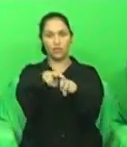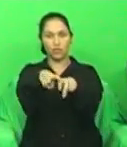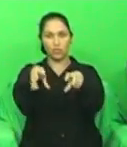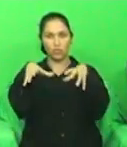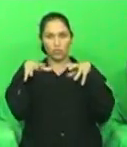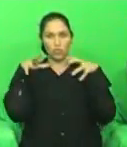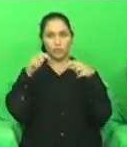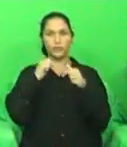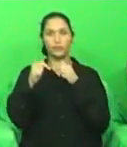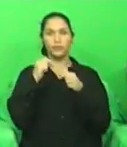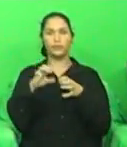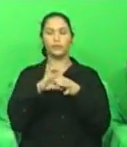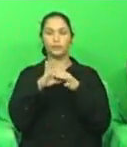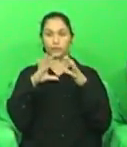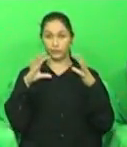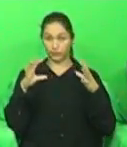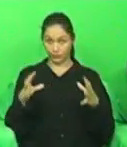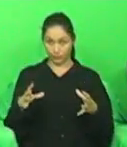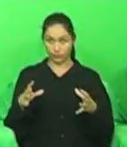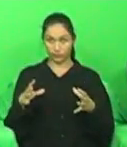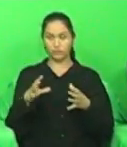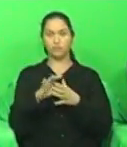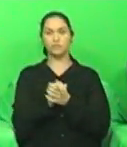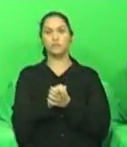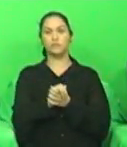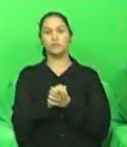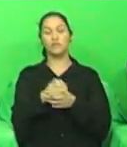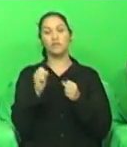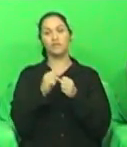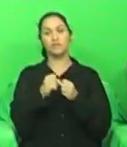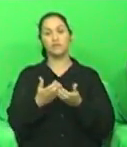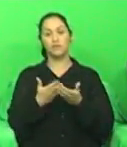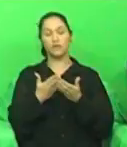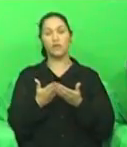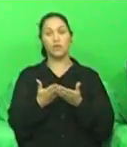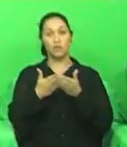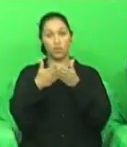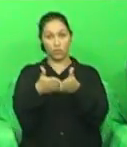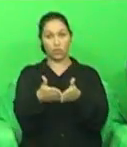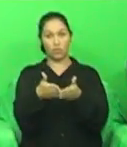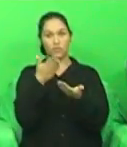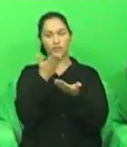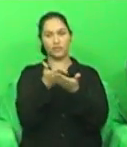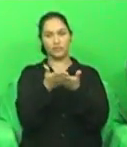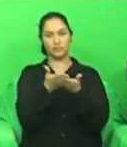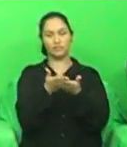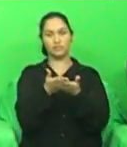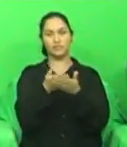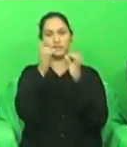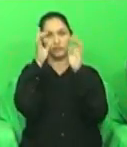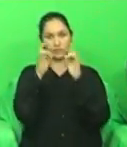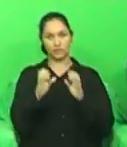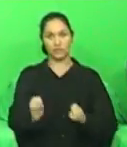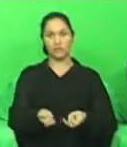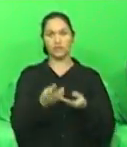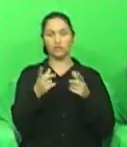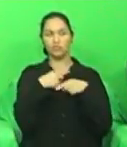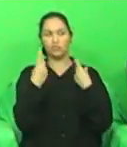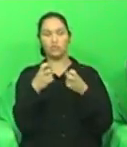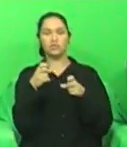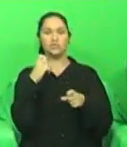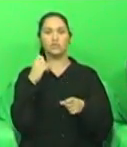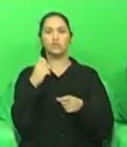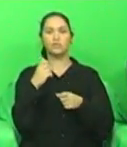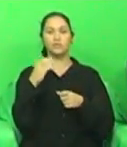leis a gente aos poucos está descobrindo muita coisa né eu acho que dá pra vários vereadores participaram durante todo o mandato tem